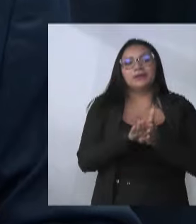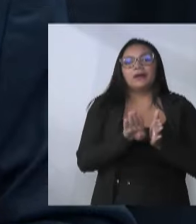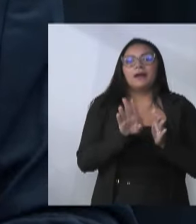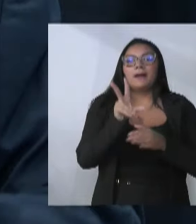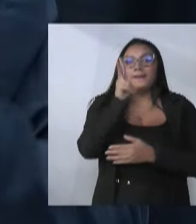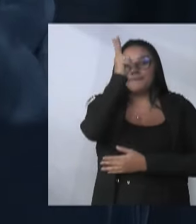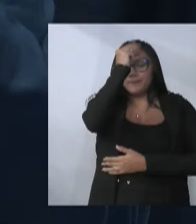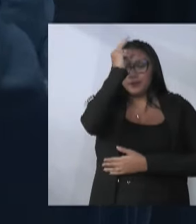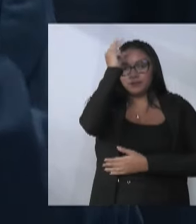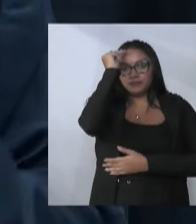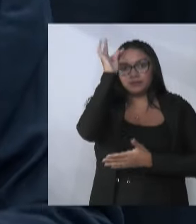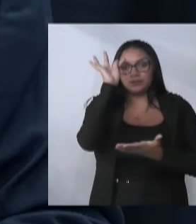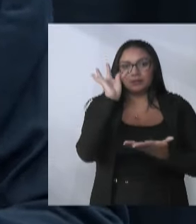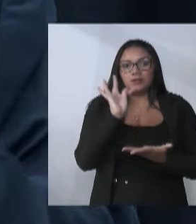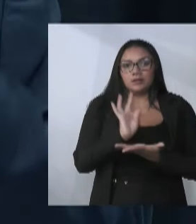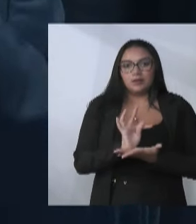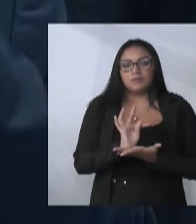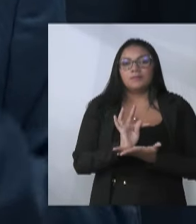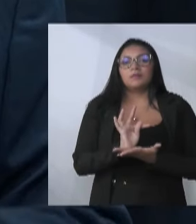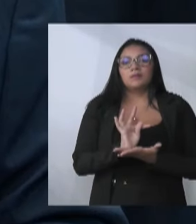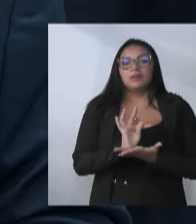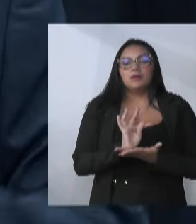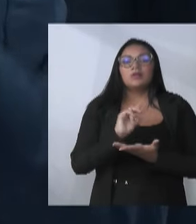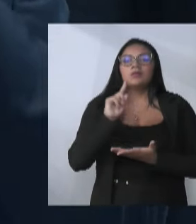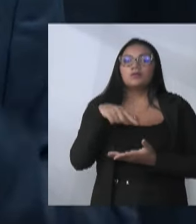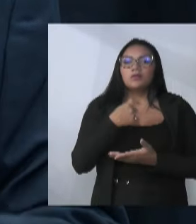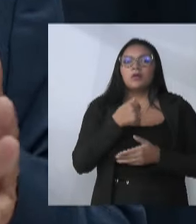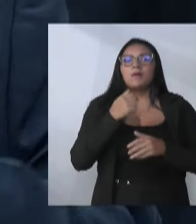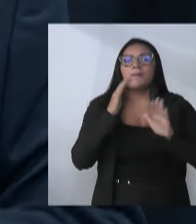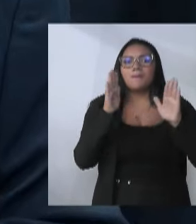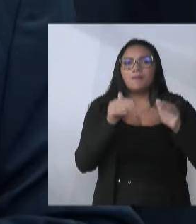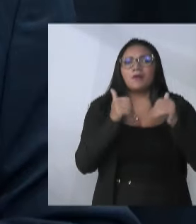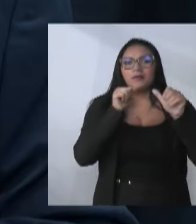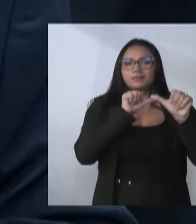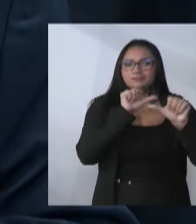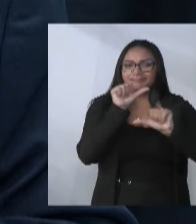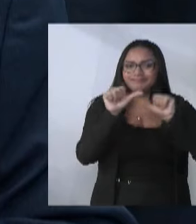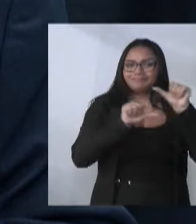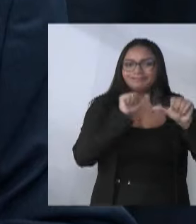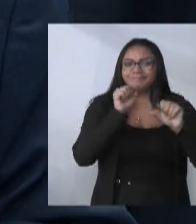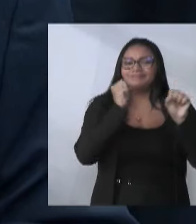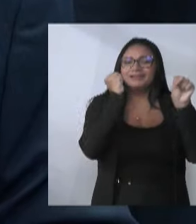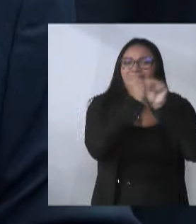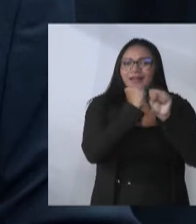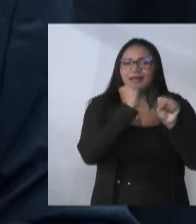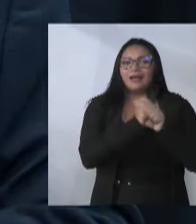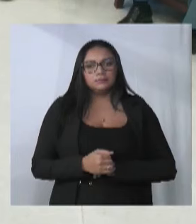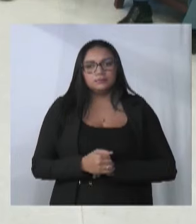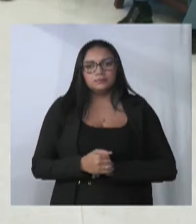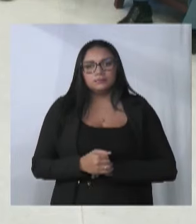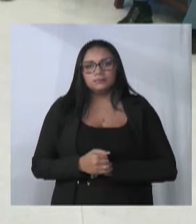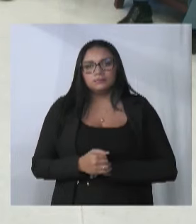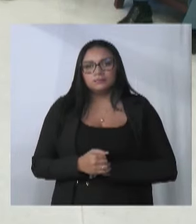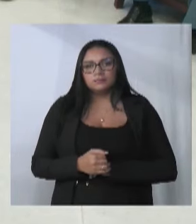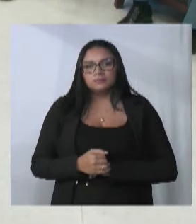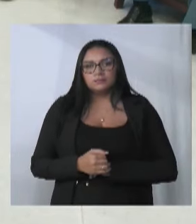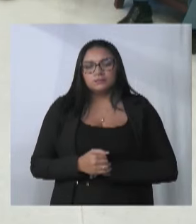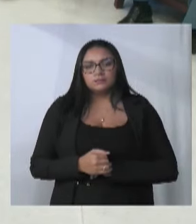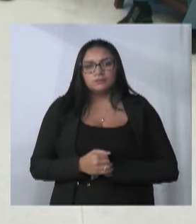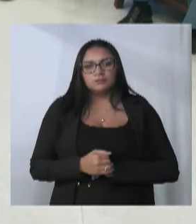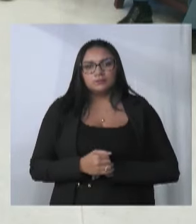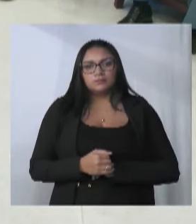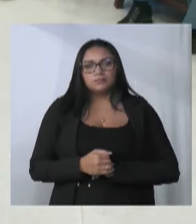Teresina, nós faremos uma reforma muito forte no setor de transporte coletivo.